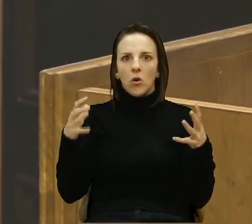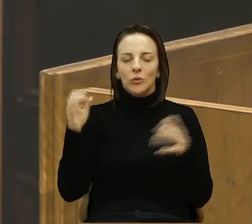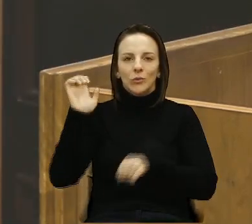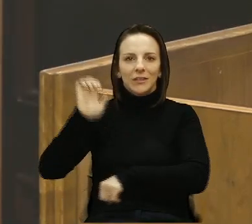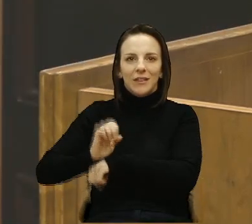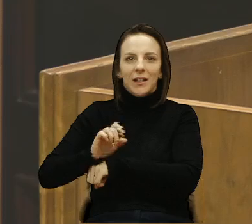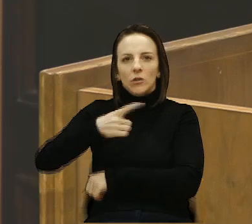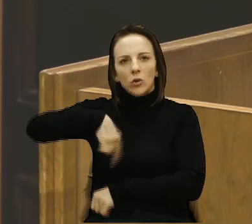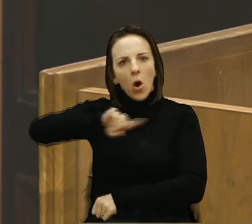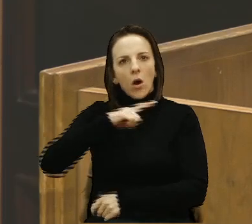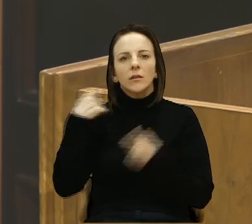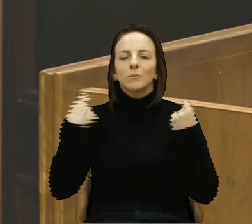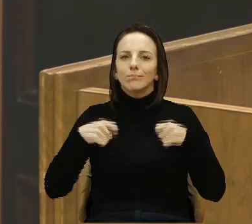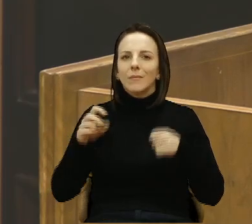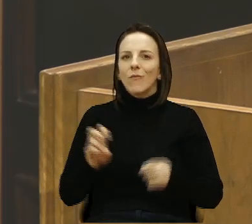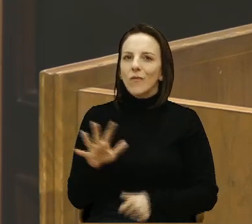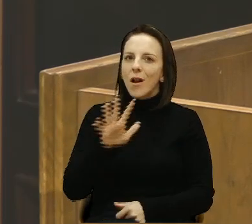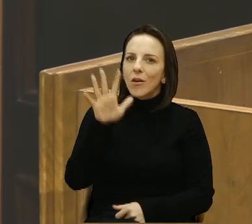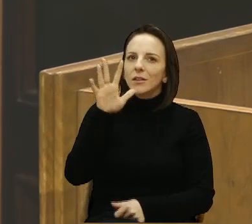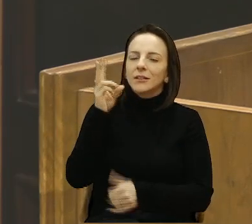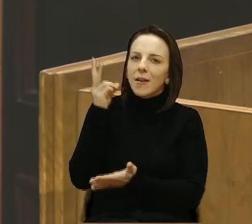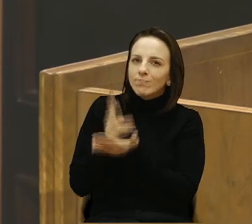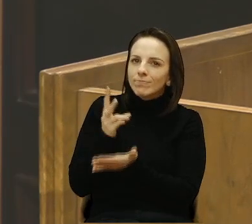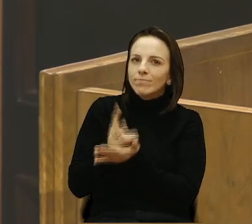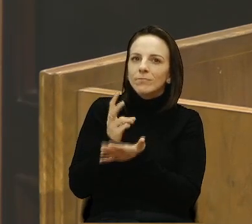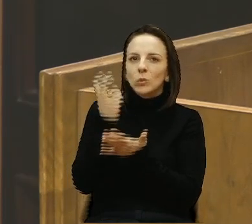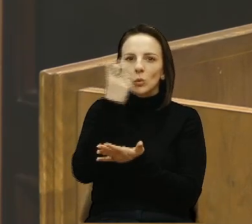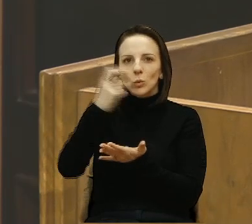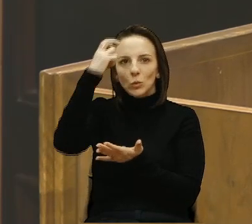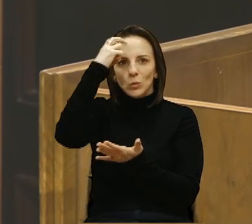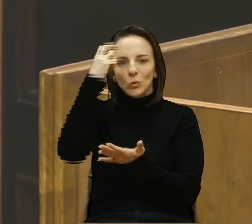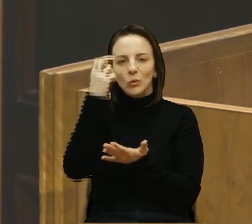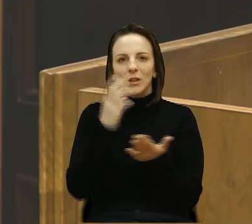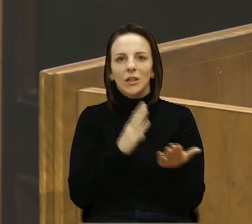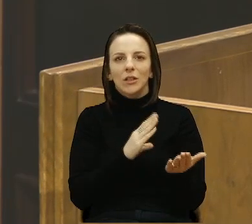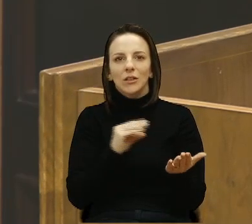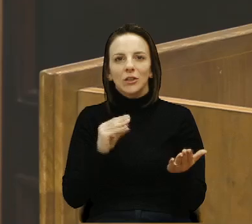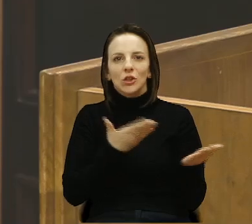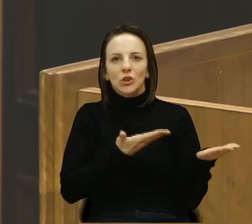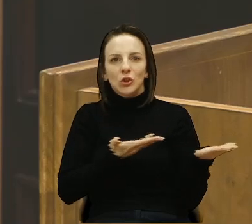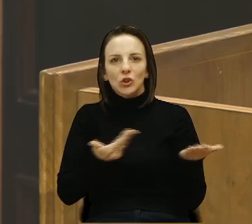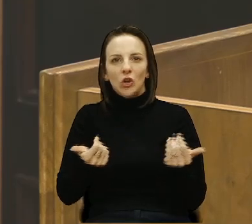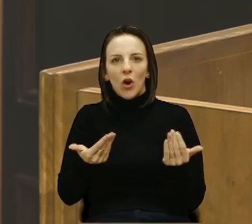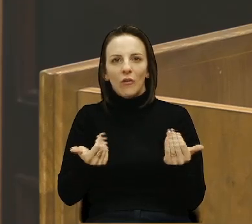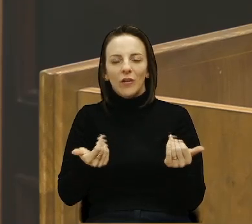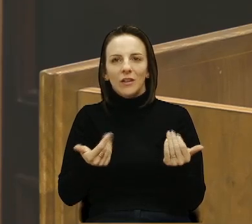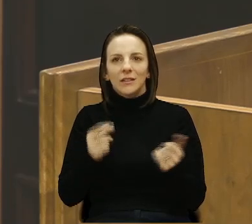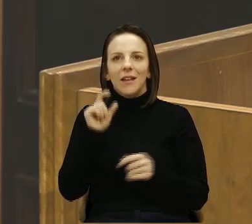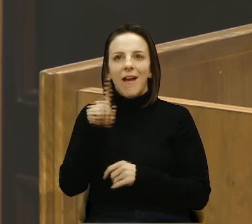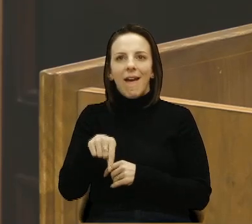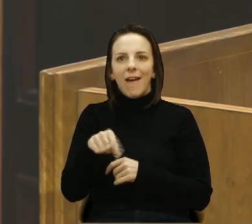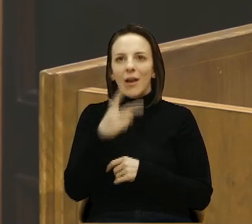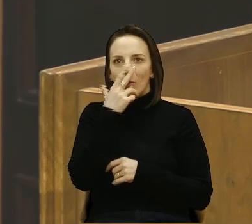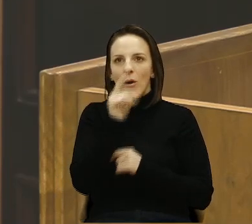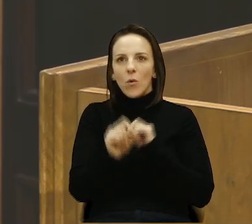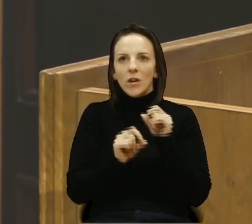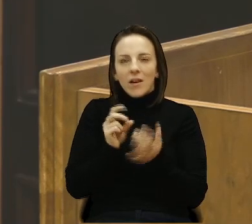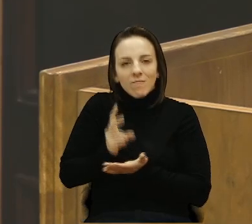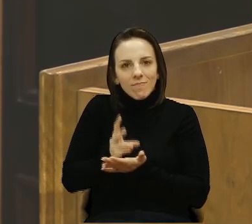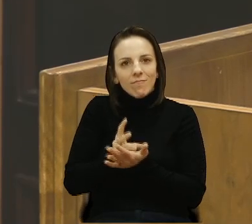cultura dos jovens, que é onde é a semente daquilo que vai cultuar e preservar a tradição gaúcha, os nossos valores, os nossos